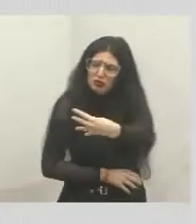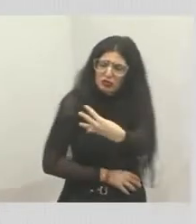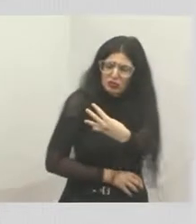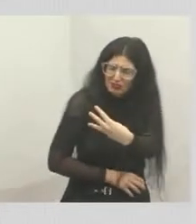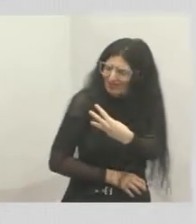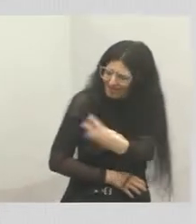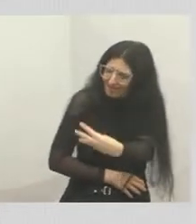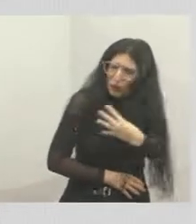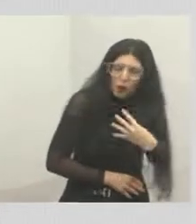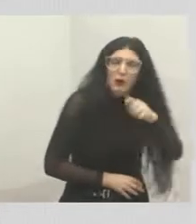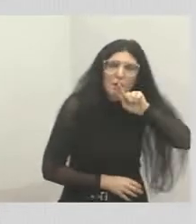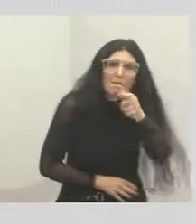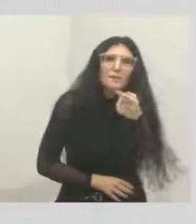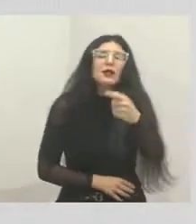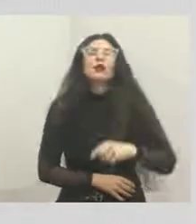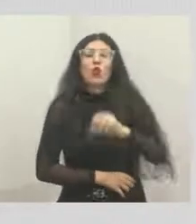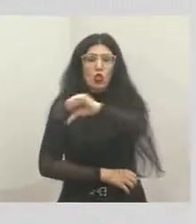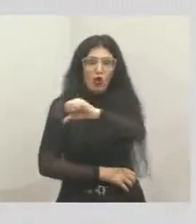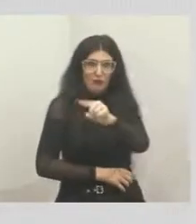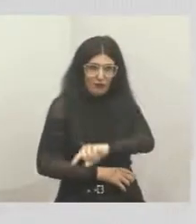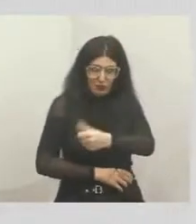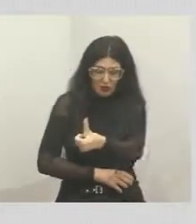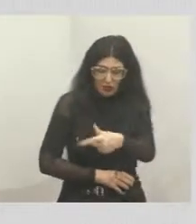21.734.000, chegando ao percentual de